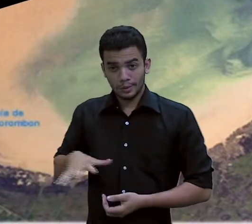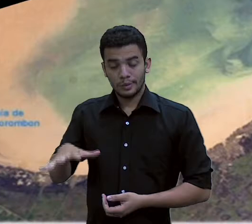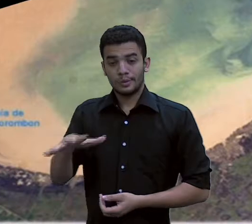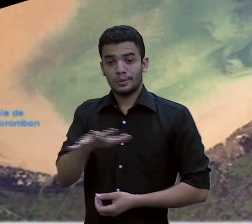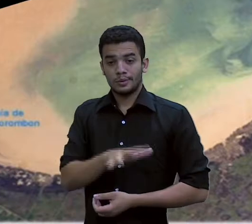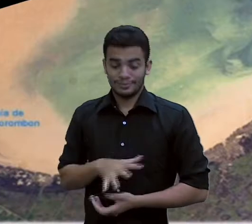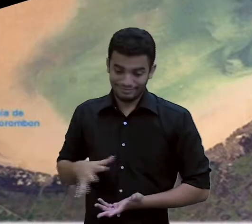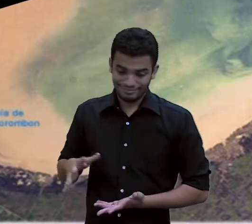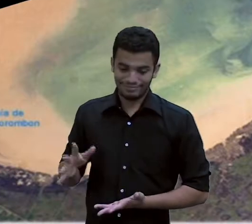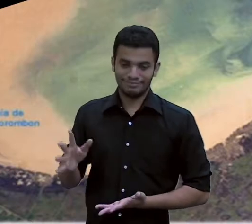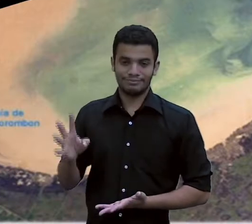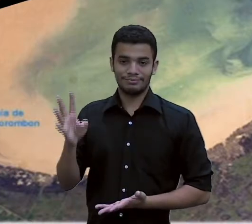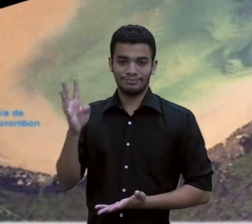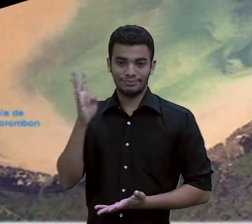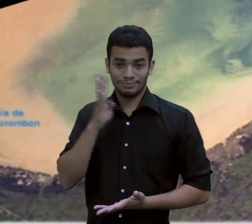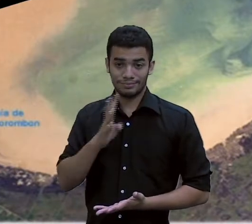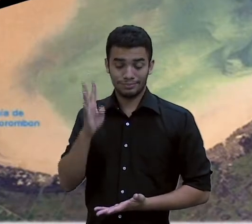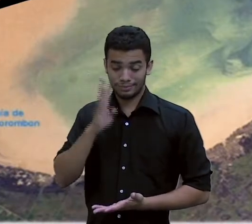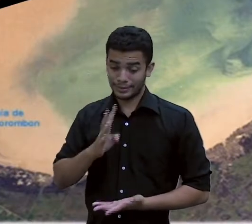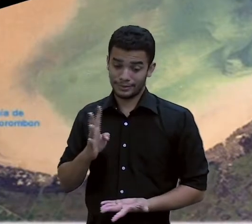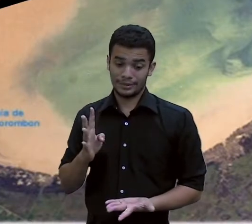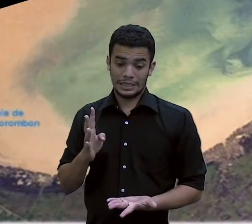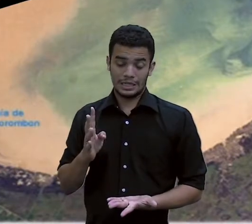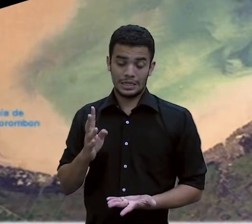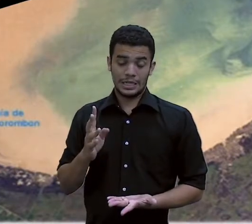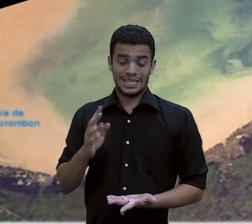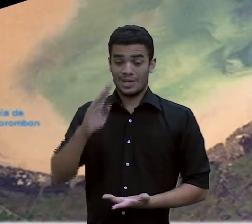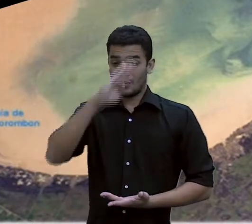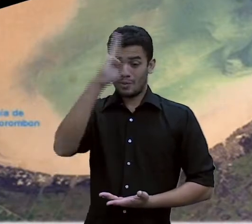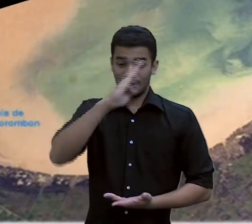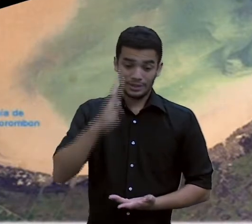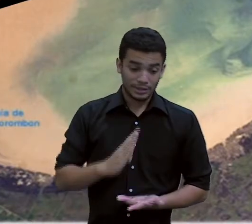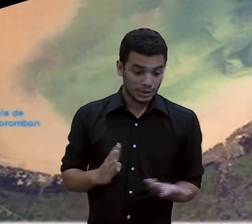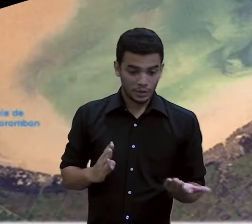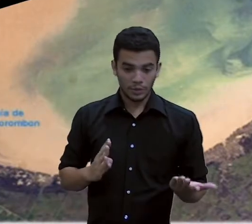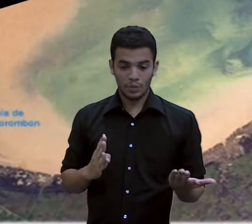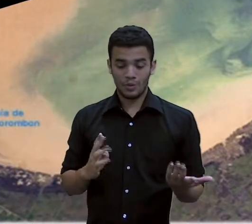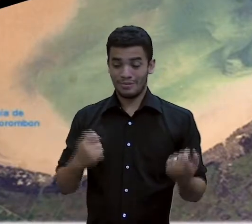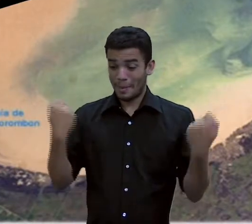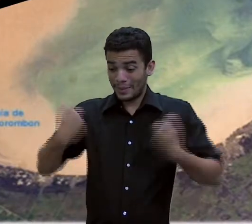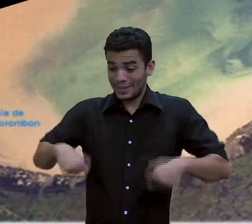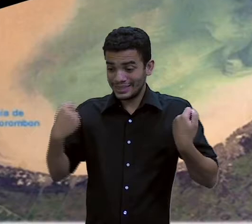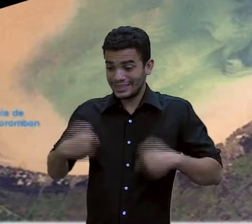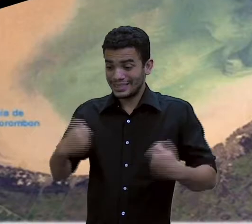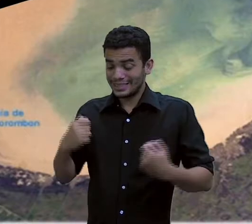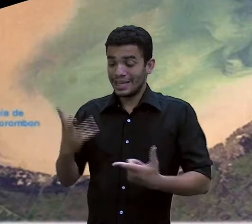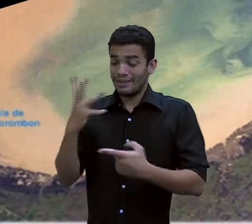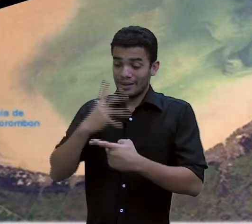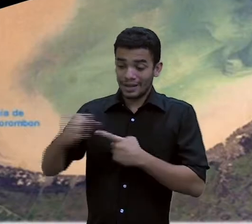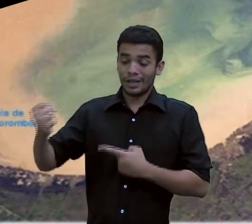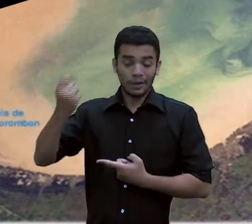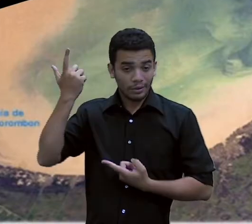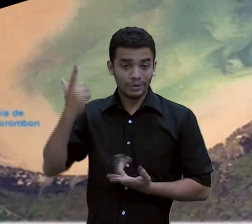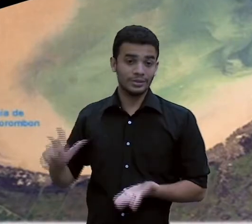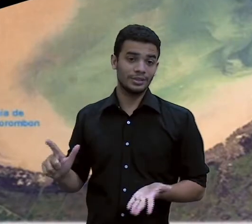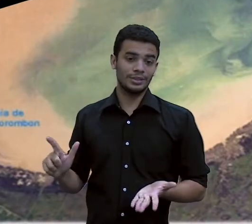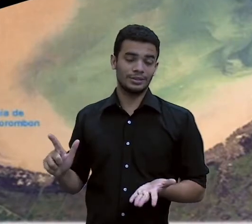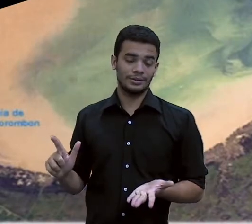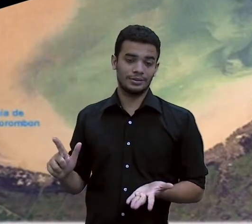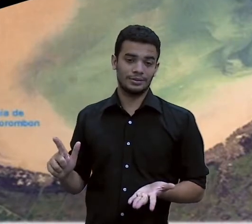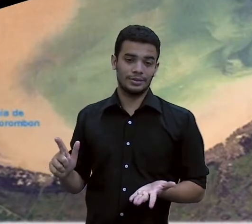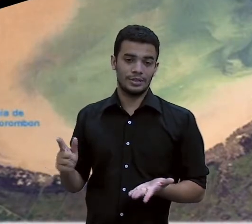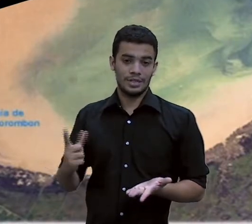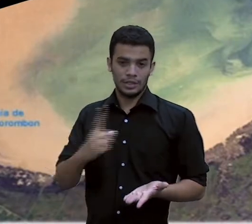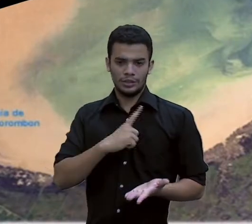o Brasil dominar naquela época. E esse rio navegável, né? Águas caudalosas, navegáveis,